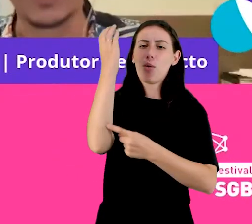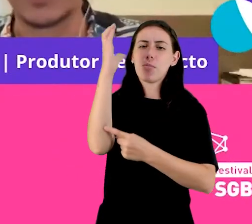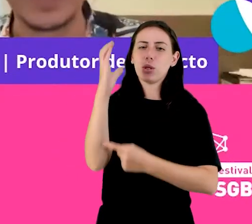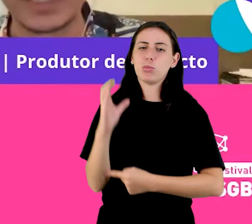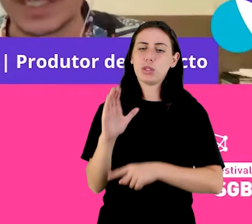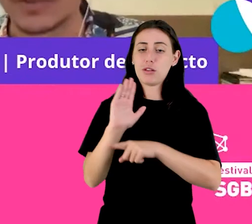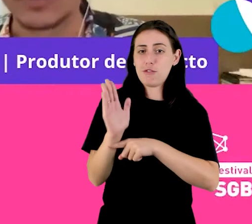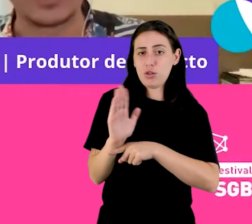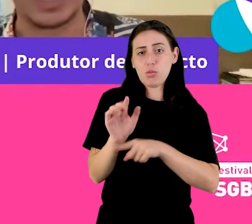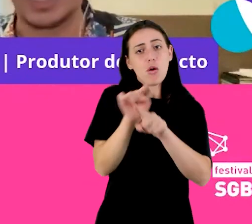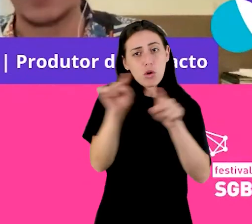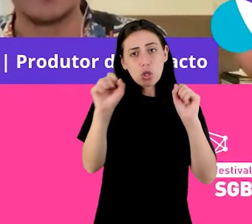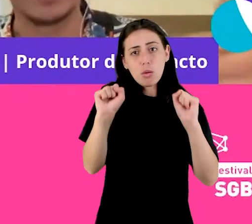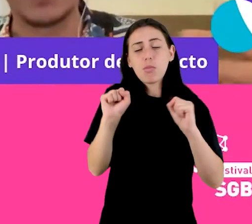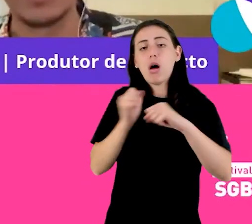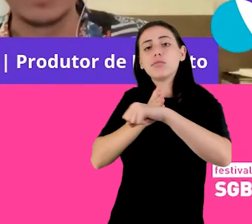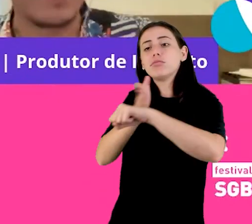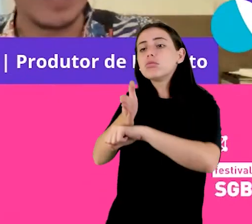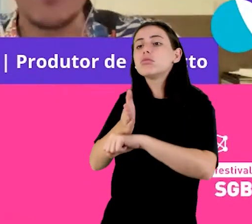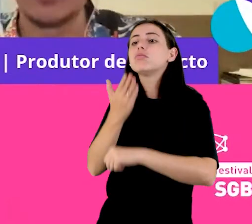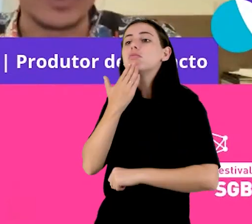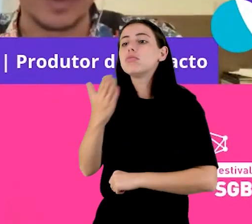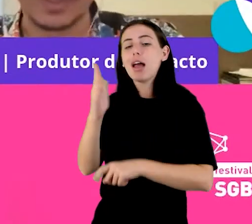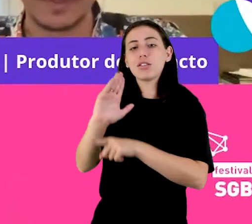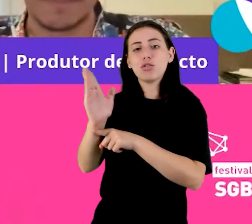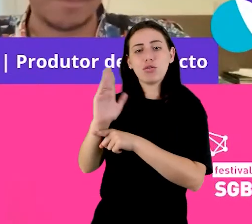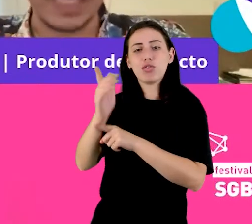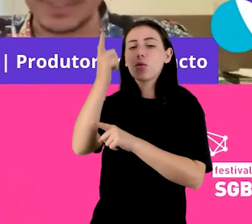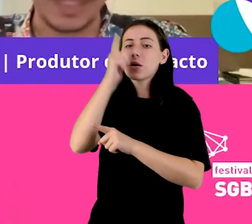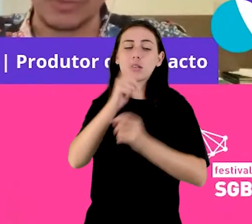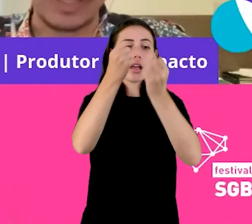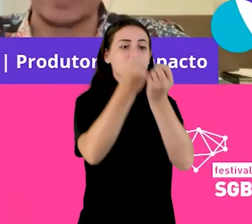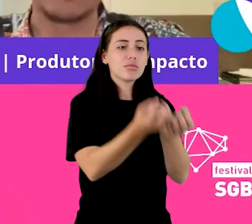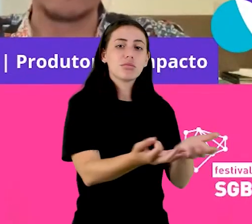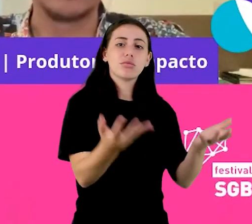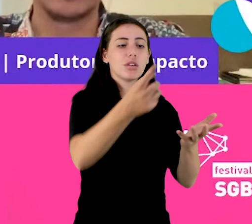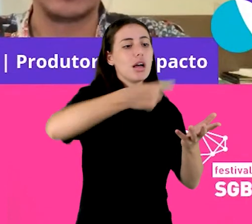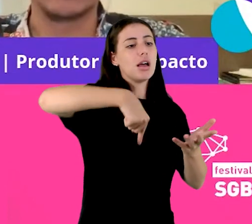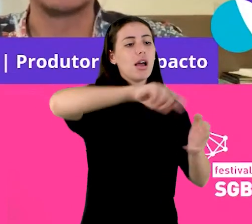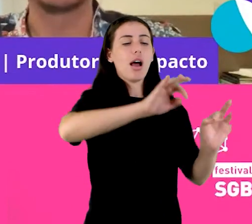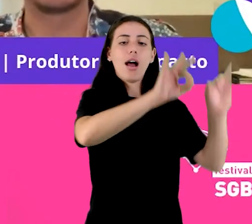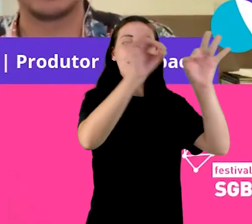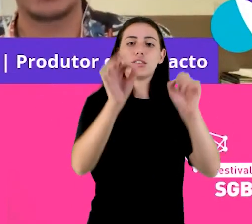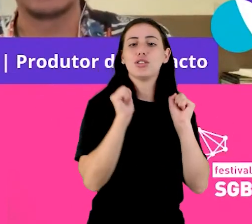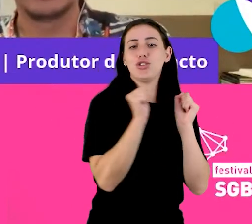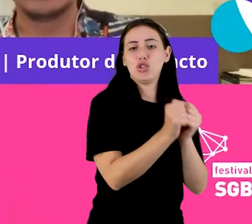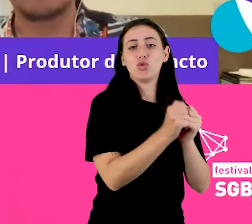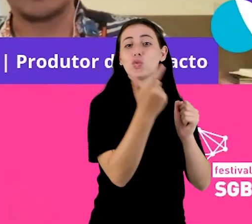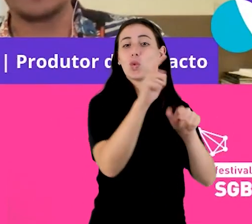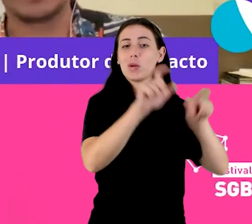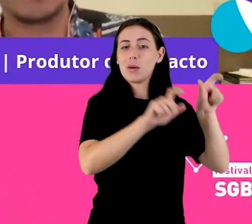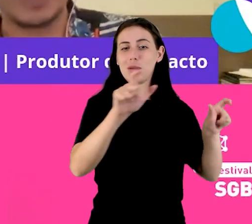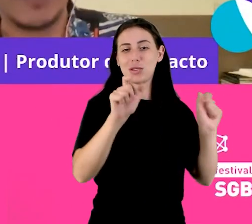em outros tipos de mobilização social, ambiental, saber que tem muitos filmes. Praticamente para tudo deve ter algum filme, então, às vezes, procurar.